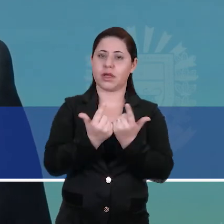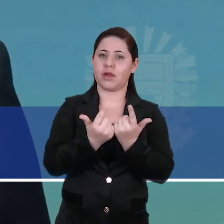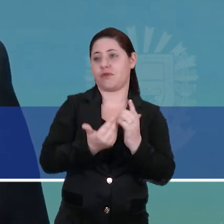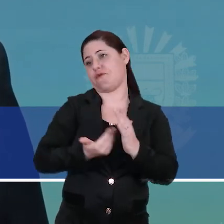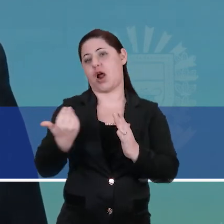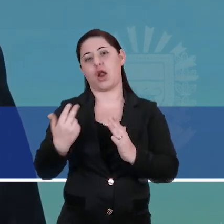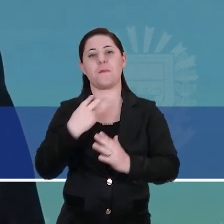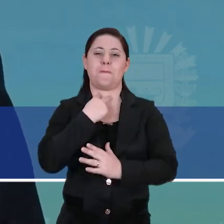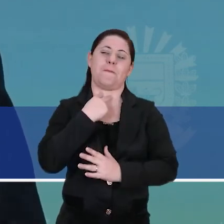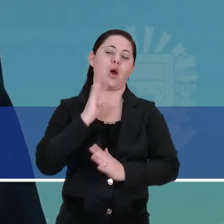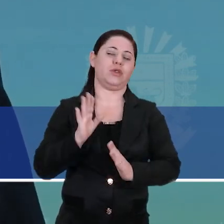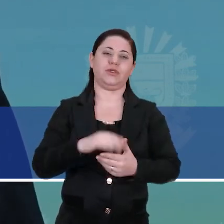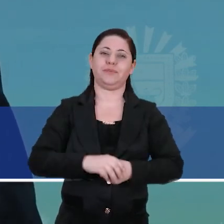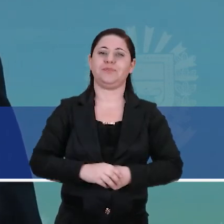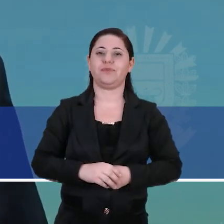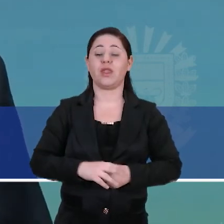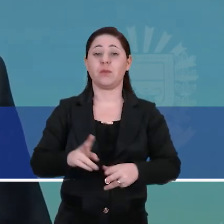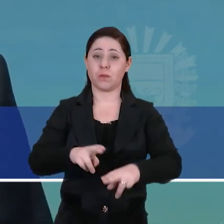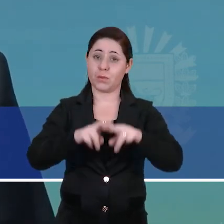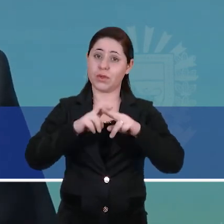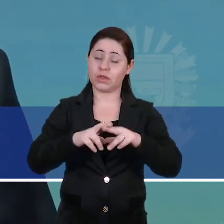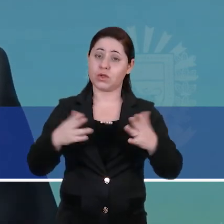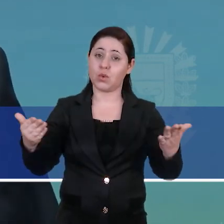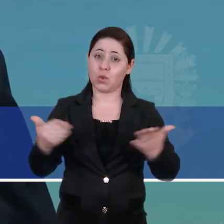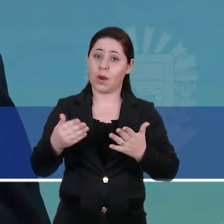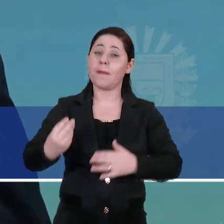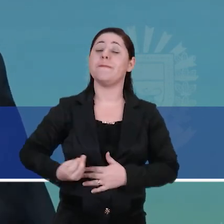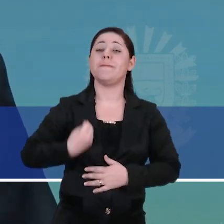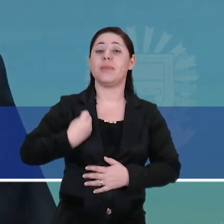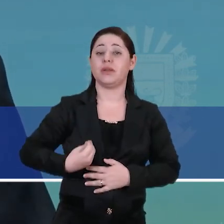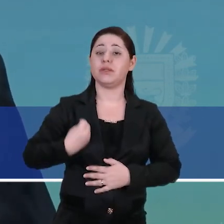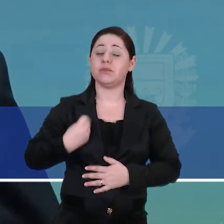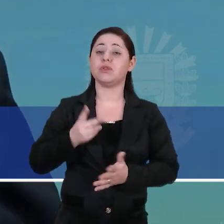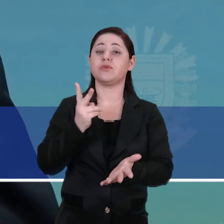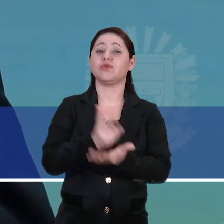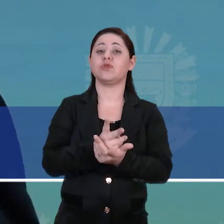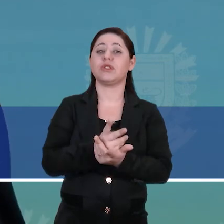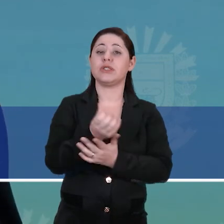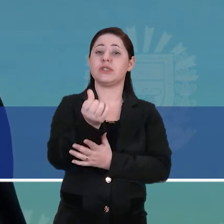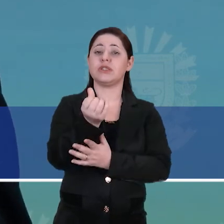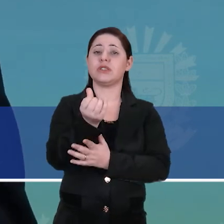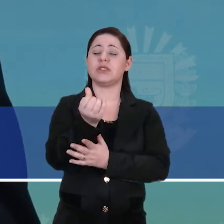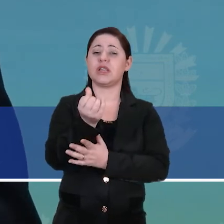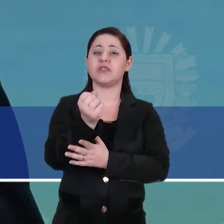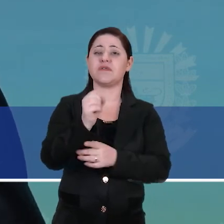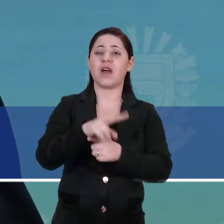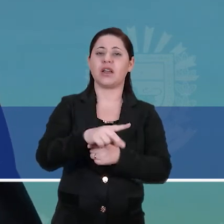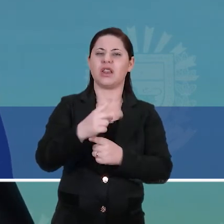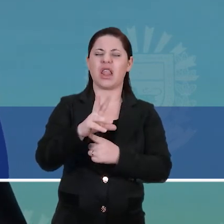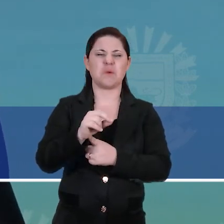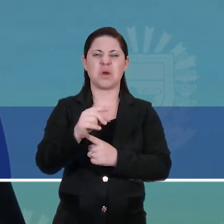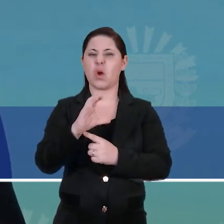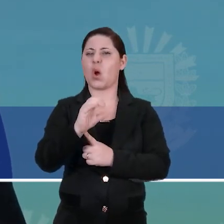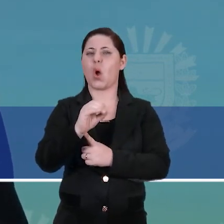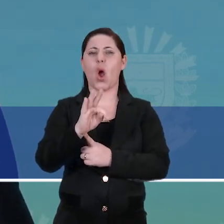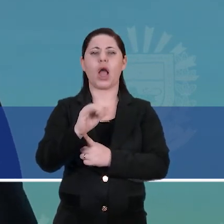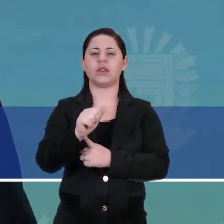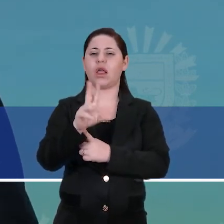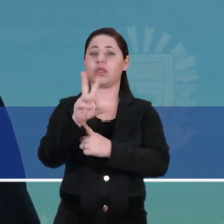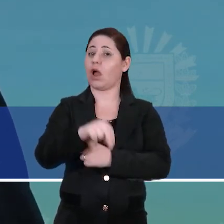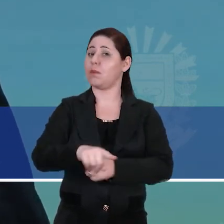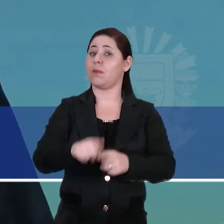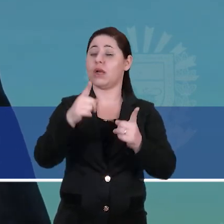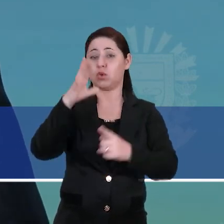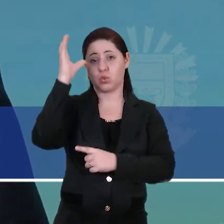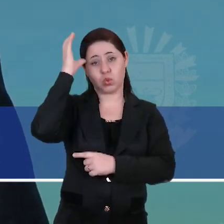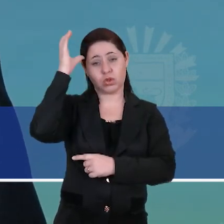Assembleia não poderia ficar de fora. Então, proativamente, já estamos participando, trazendo 6 vagas, não por causa de cota, mas por causa